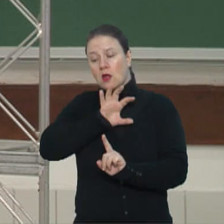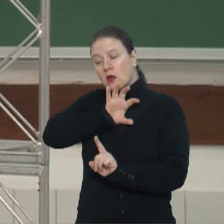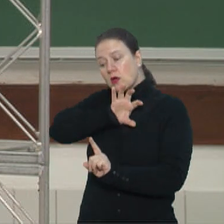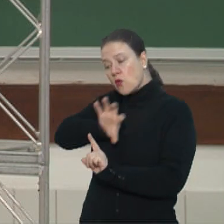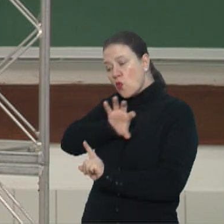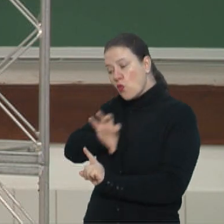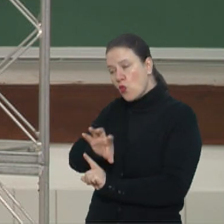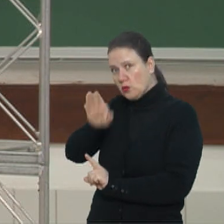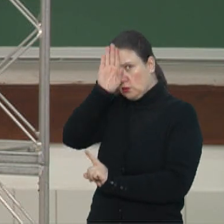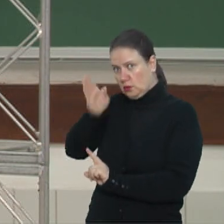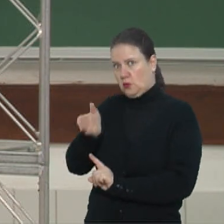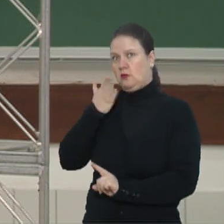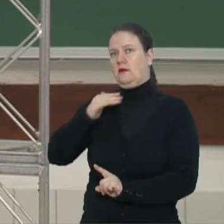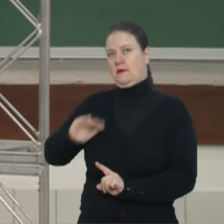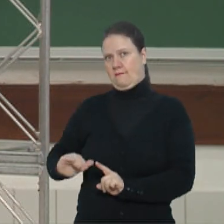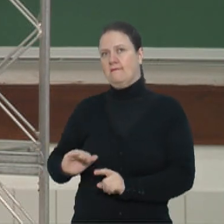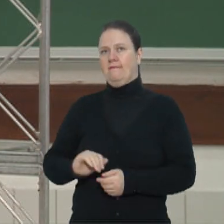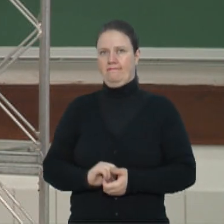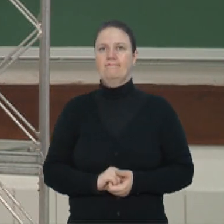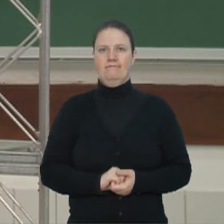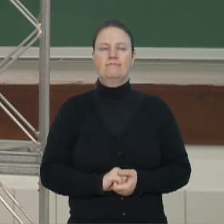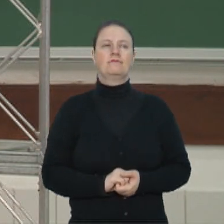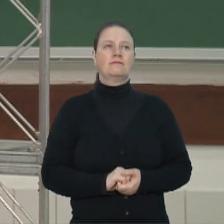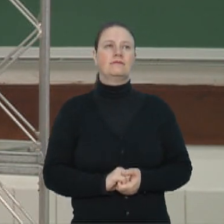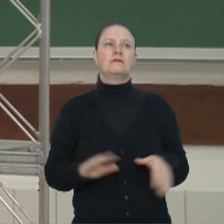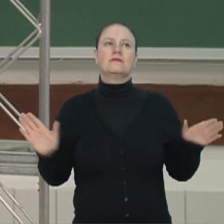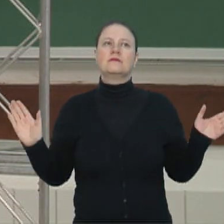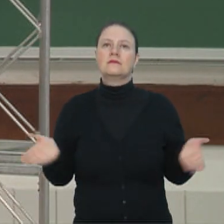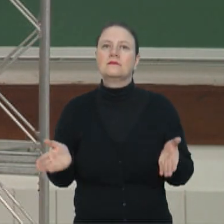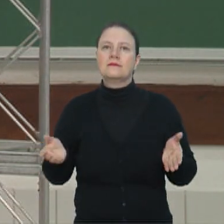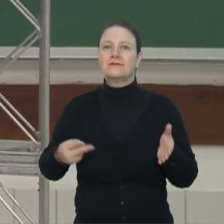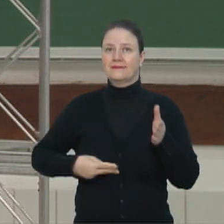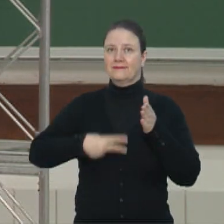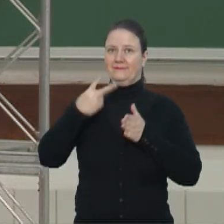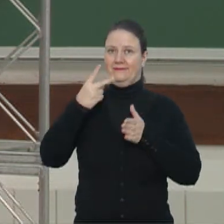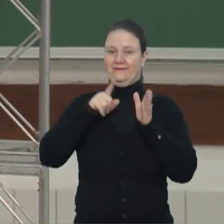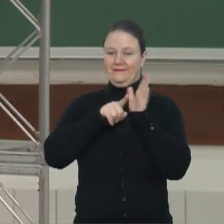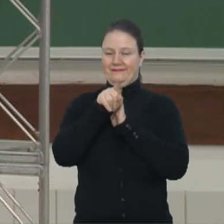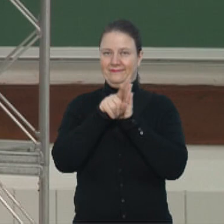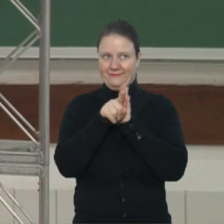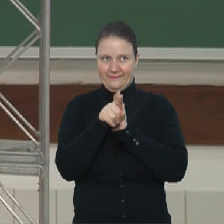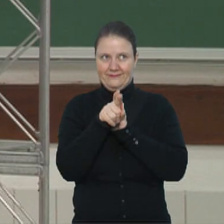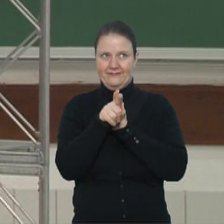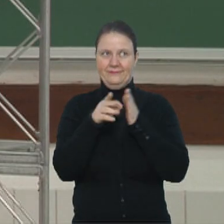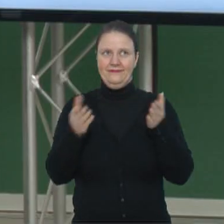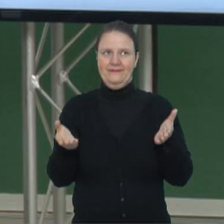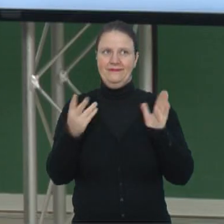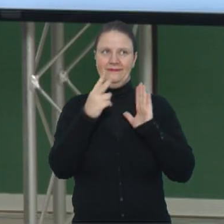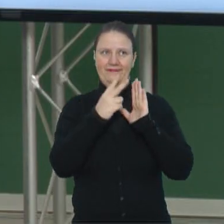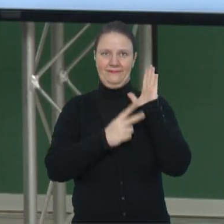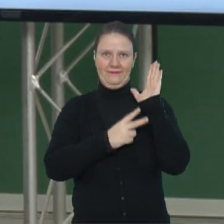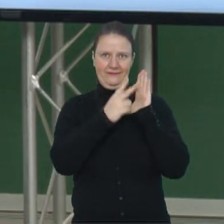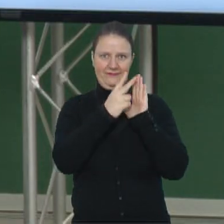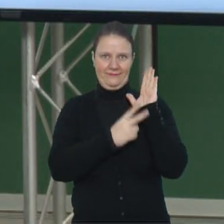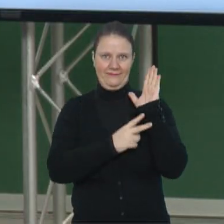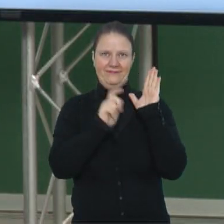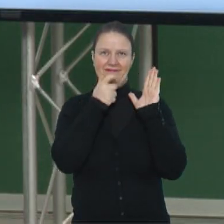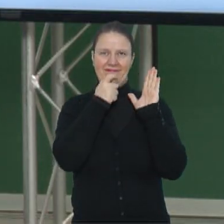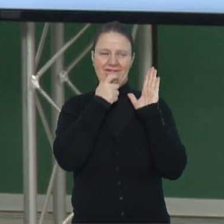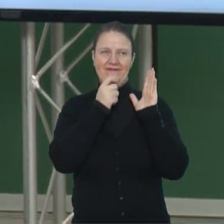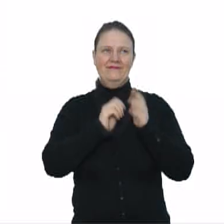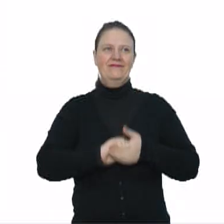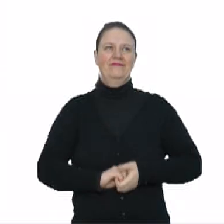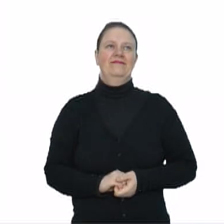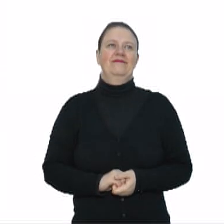tão diretamente. E agora, né, a segunda pergunta lá, they are present on TV,